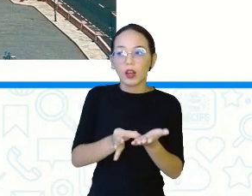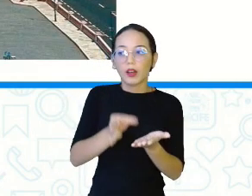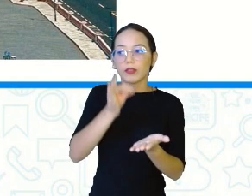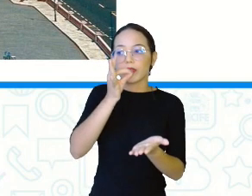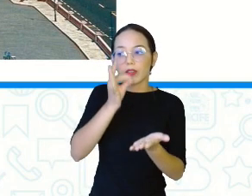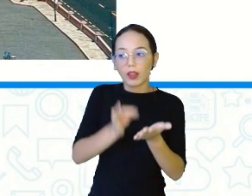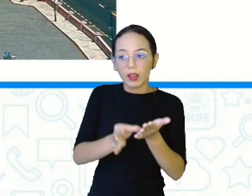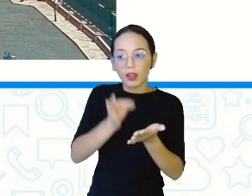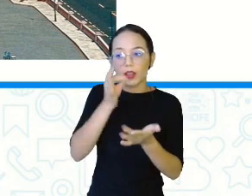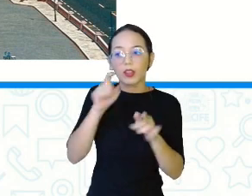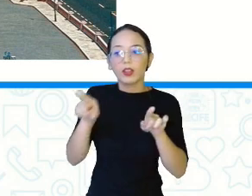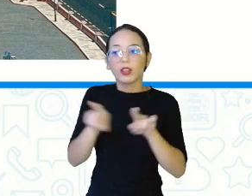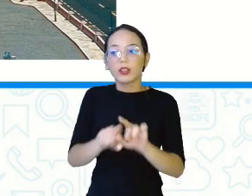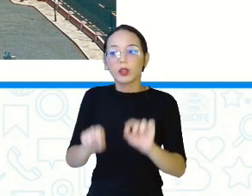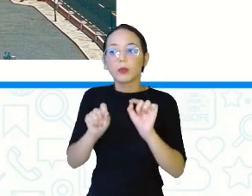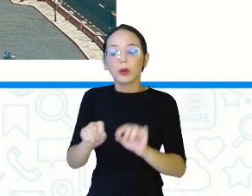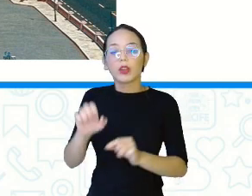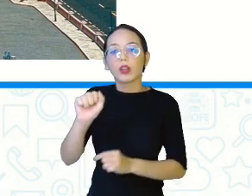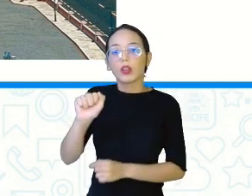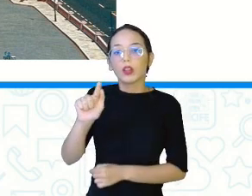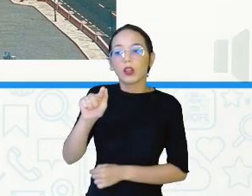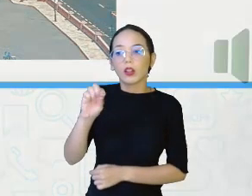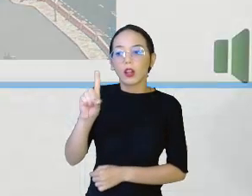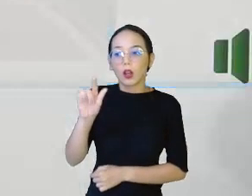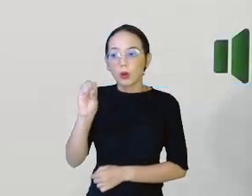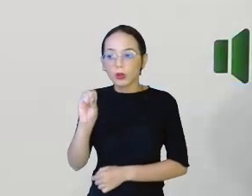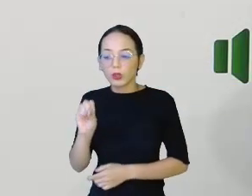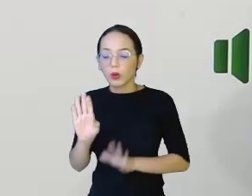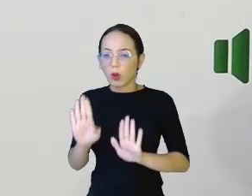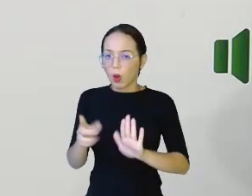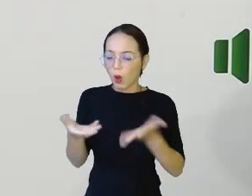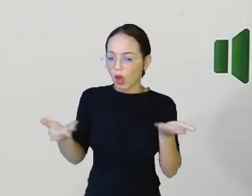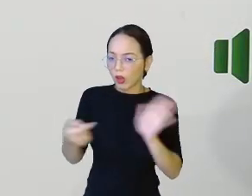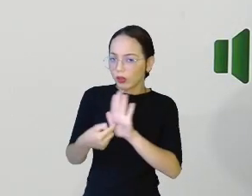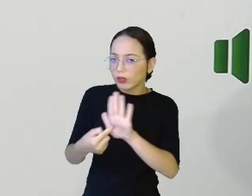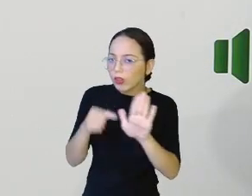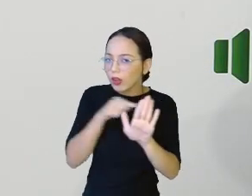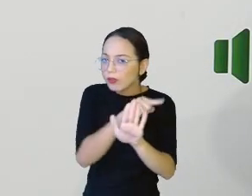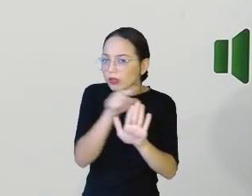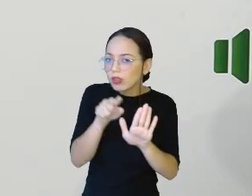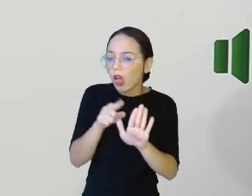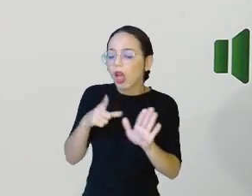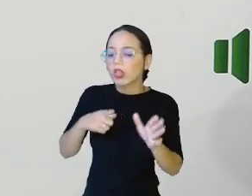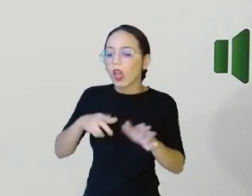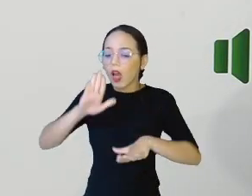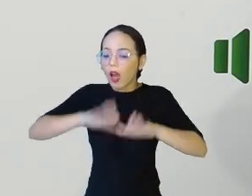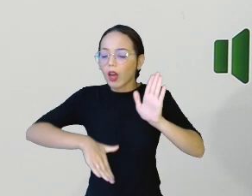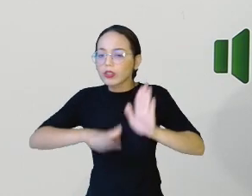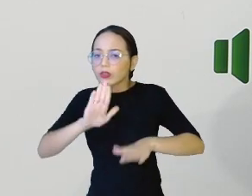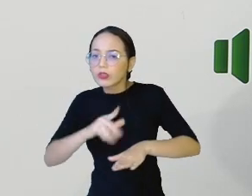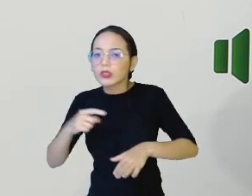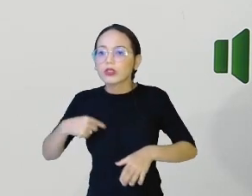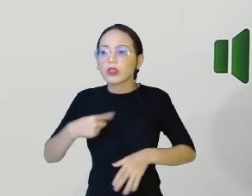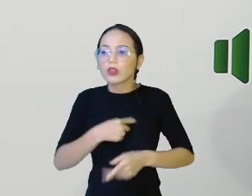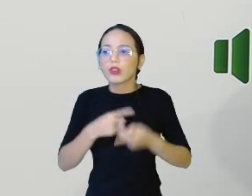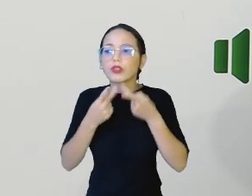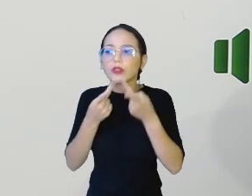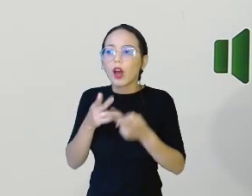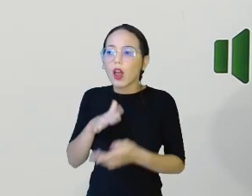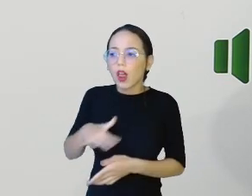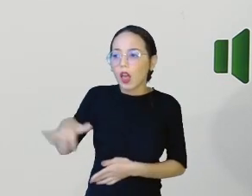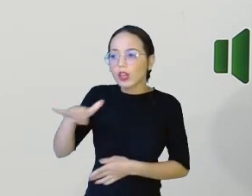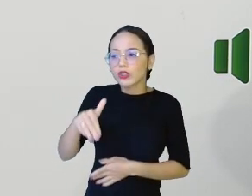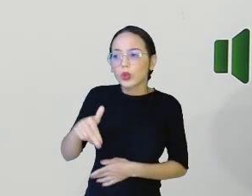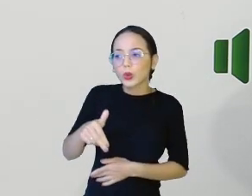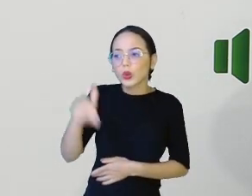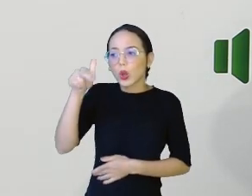o café e o algodão. Agora, deixa eu te dizer uma coisa. Muitas vezes, quando a gente fala assim, região